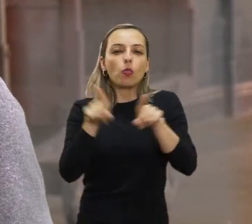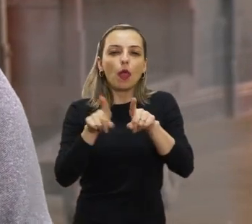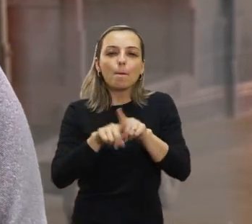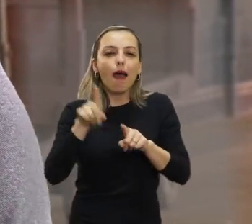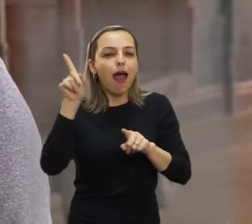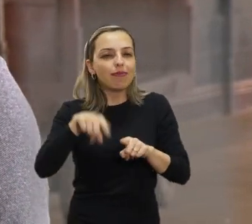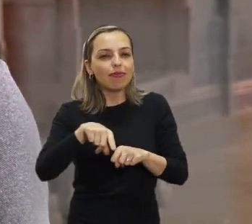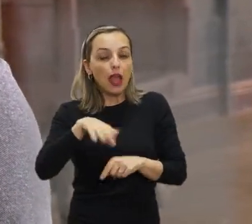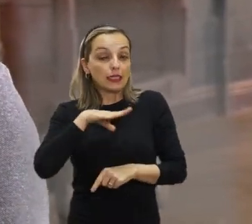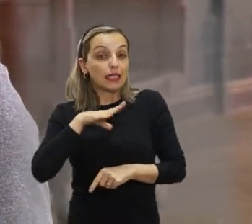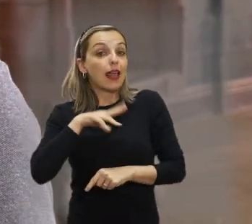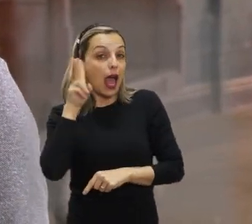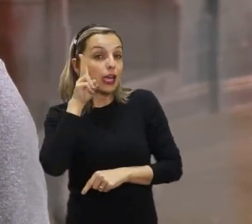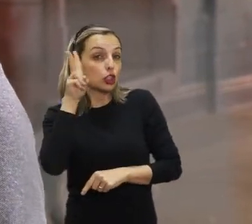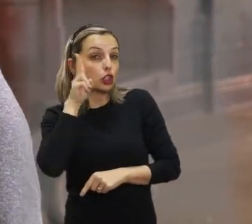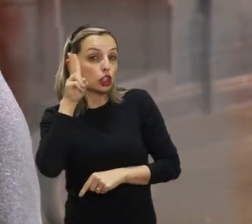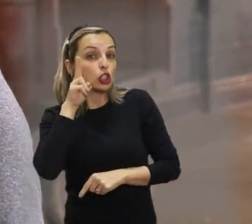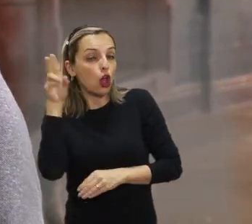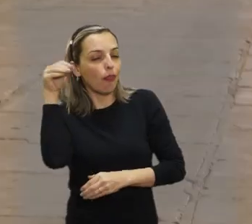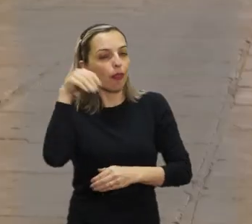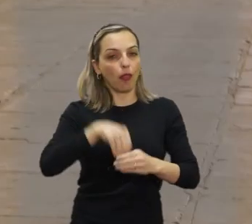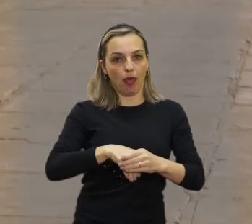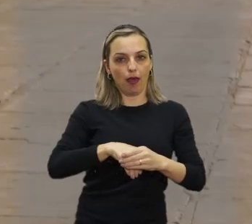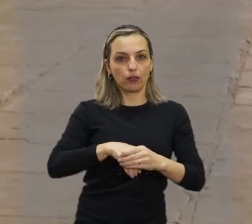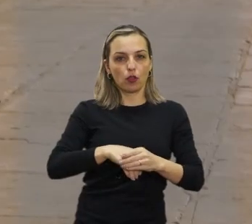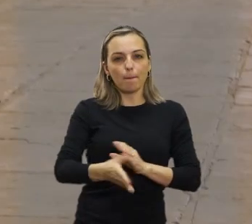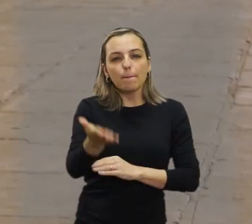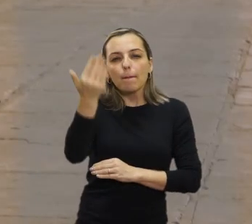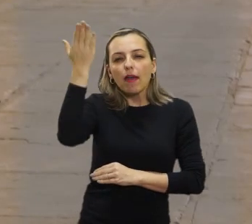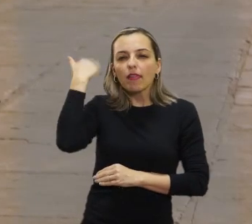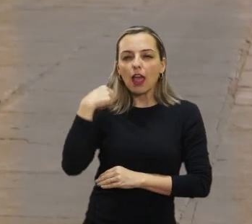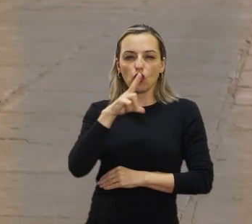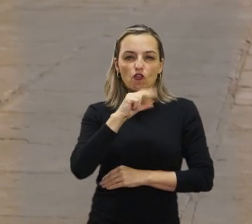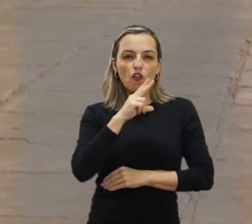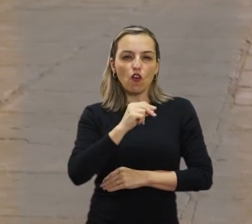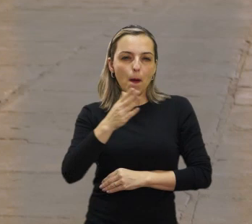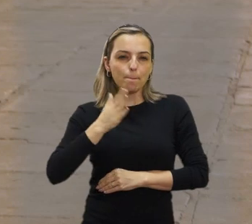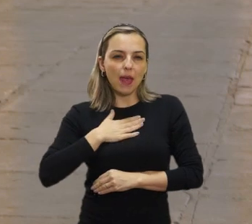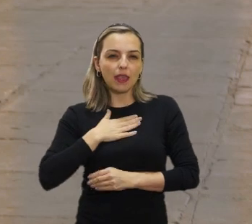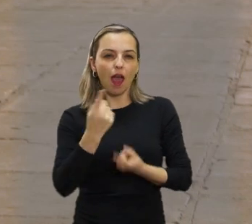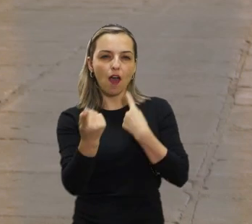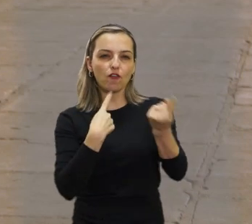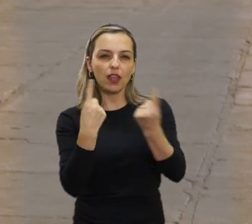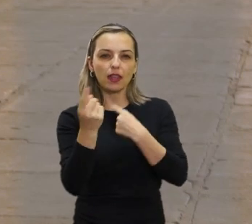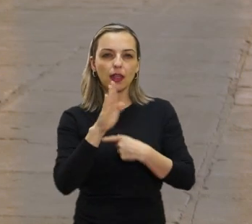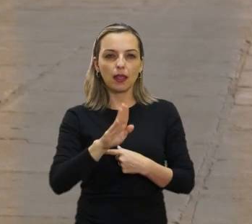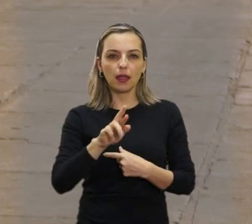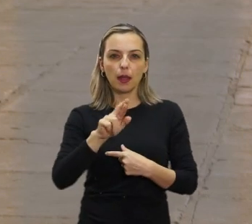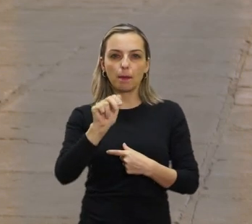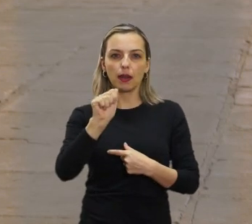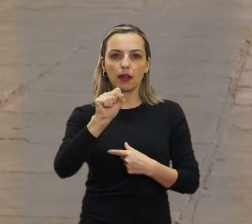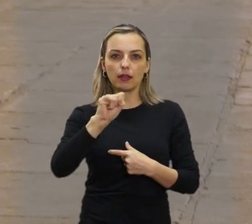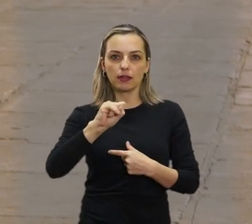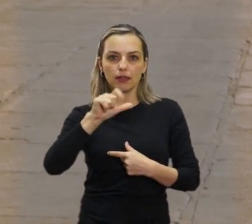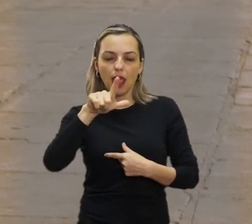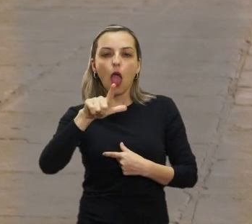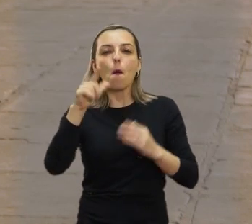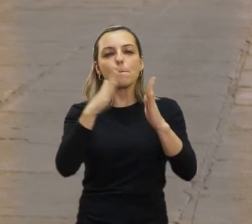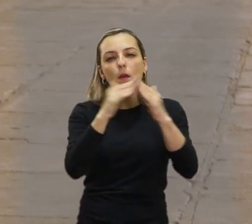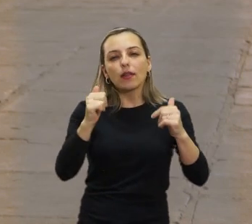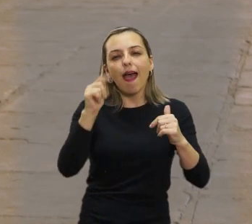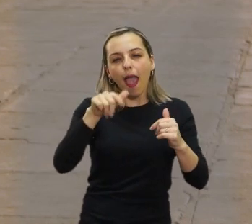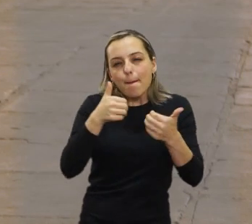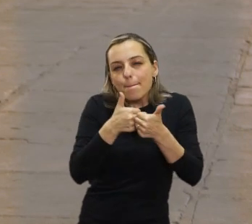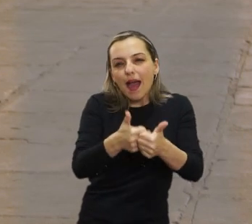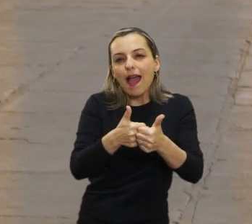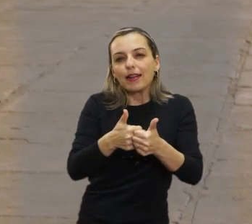do lugar, do prédio, da arquitetura. Também tem uma visão legal assim da cidade. Minha avó morava aqui na Avenida Brasil, né? Então